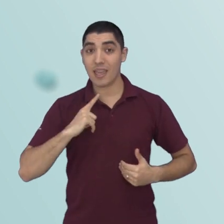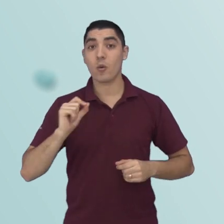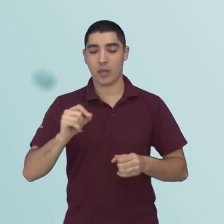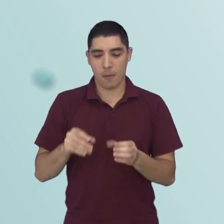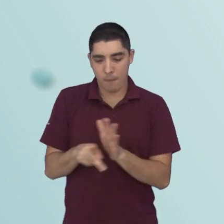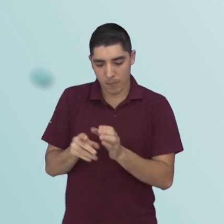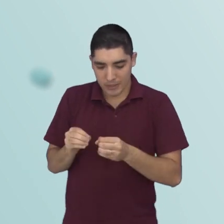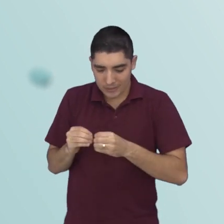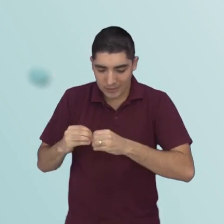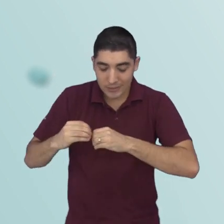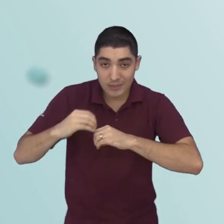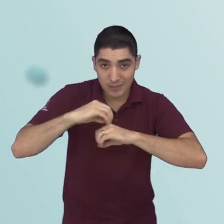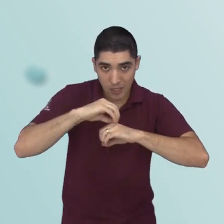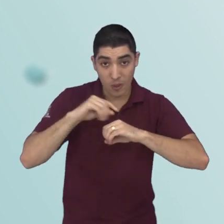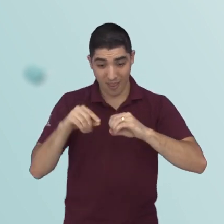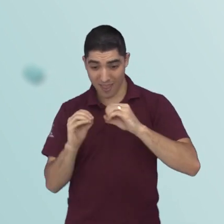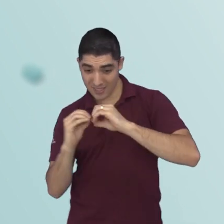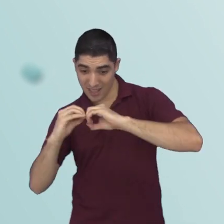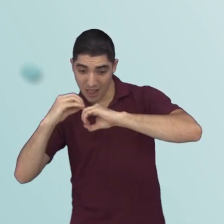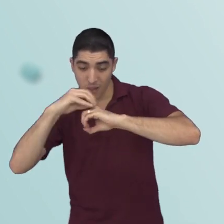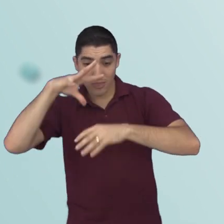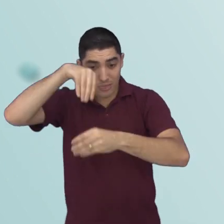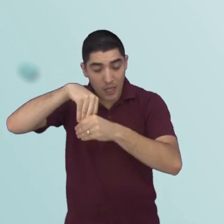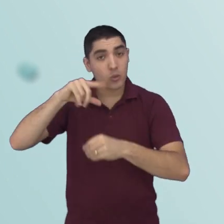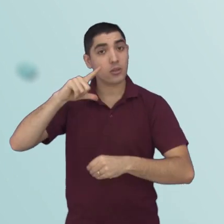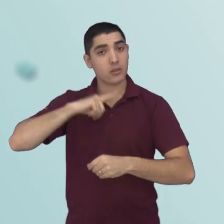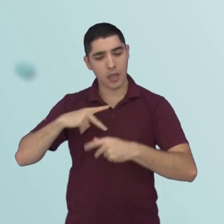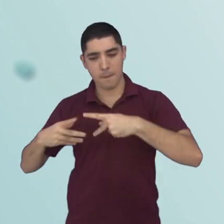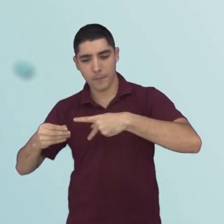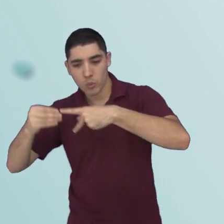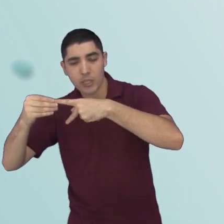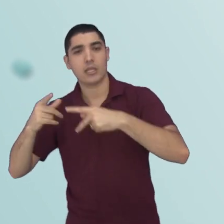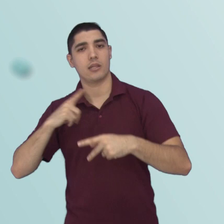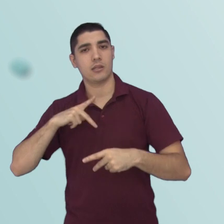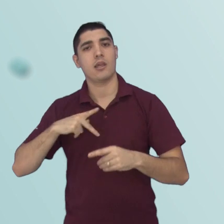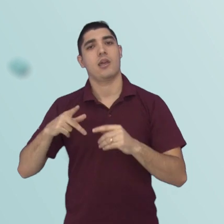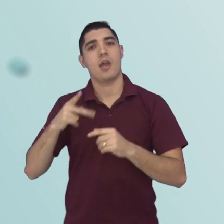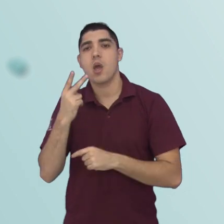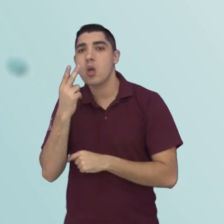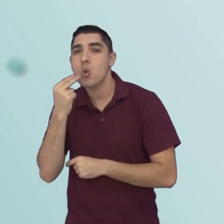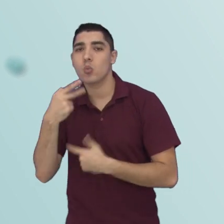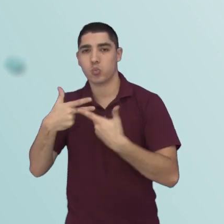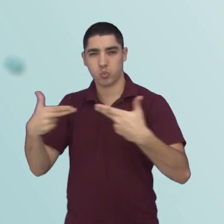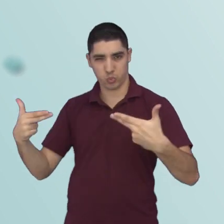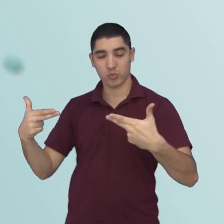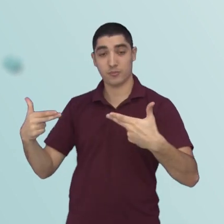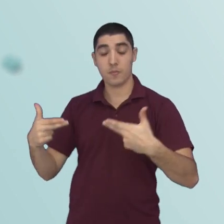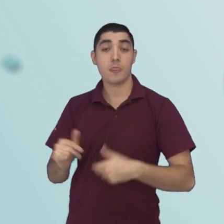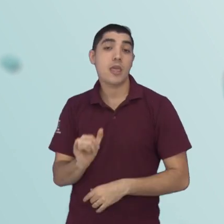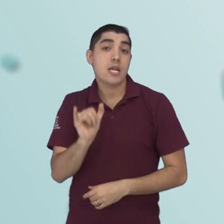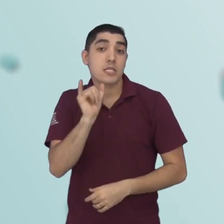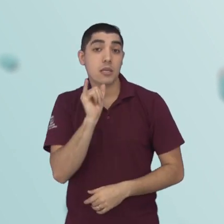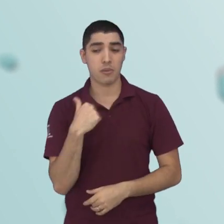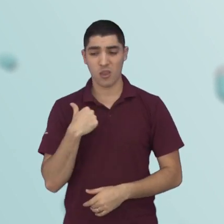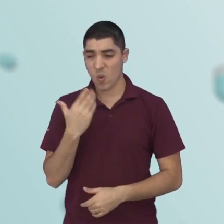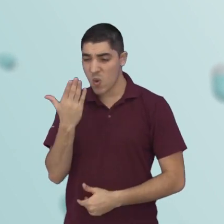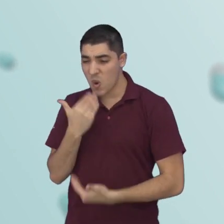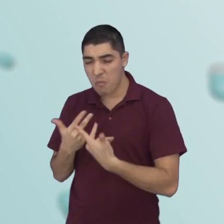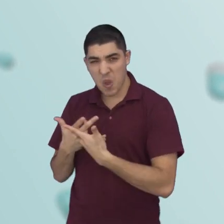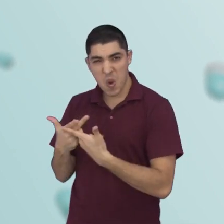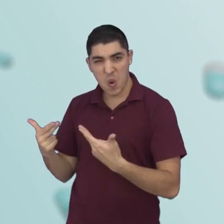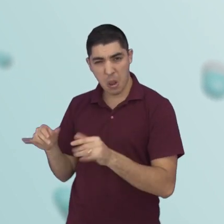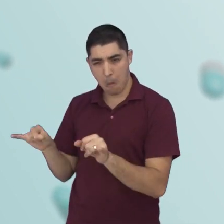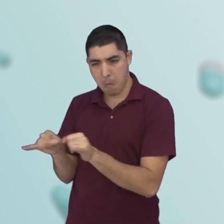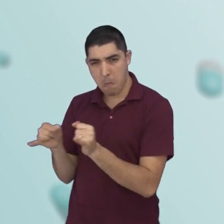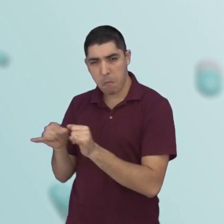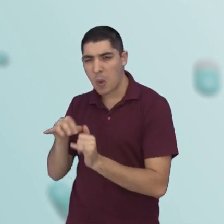por células as células são formadas por nutrientes então a gente precisa de nutriente para funcionar então se eu tenho uma alimentação pobre